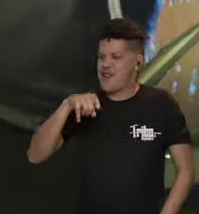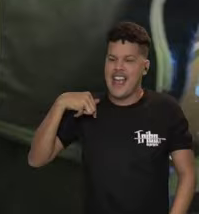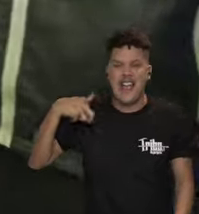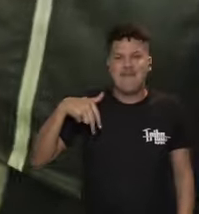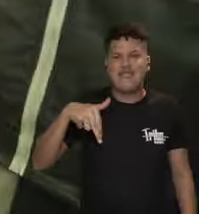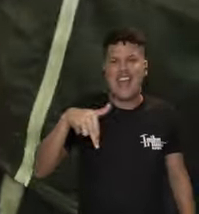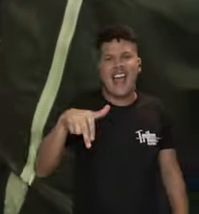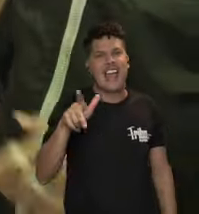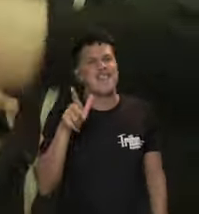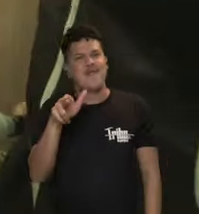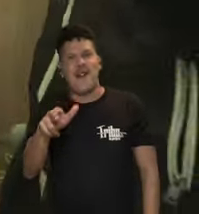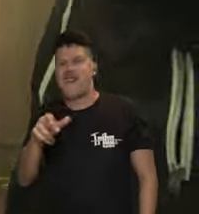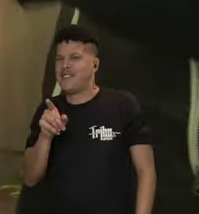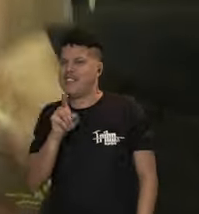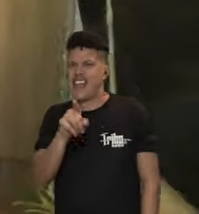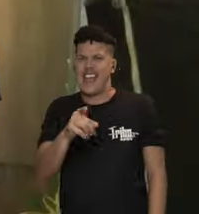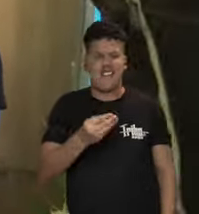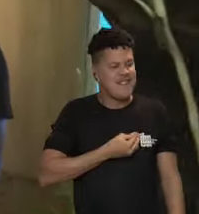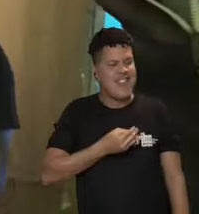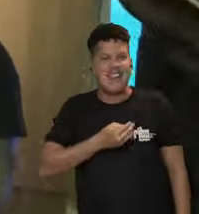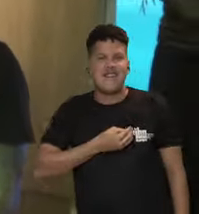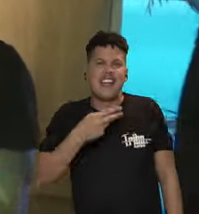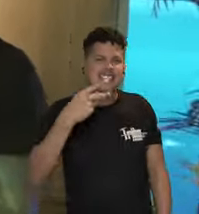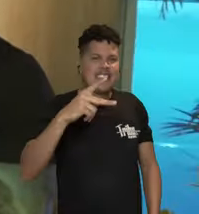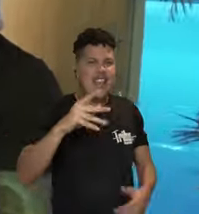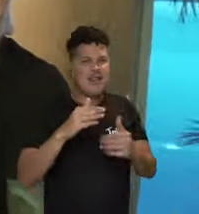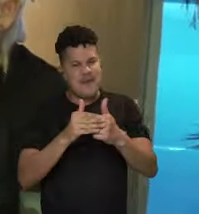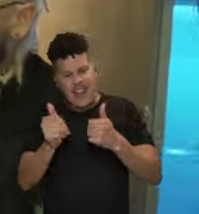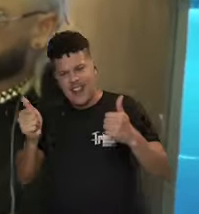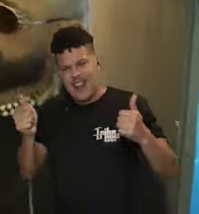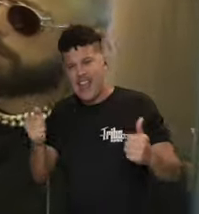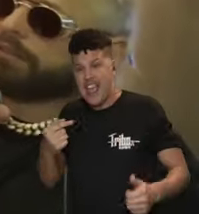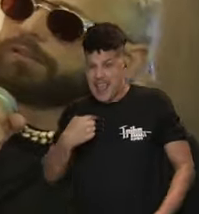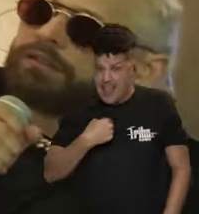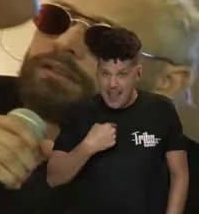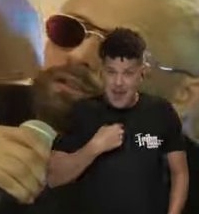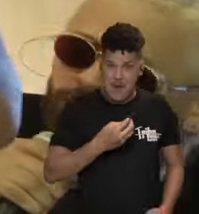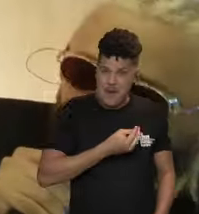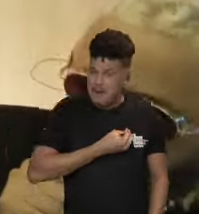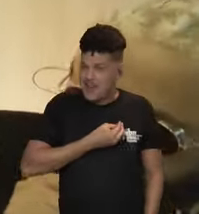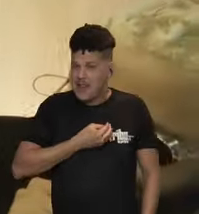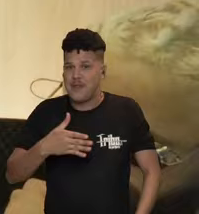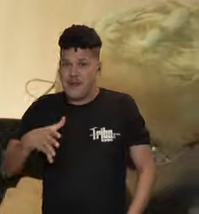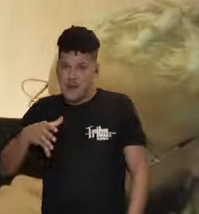onde você andou. Então vivo o seu melhor, que eu vivo o meu melhor.